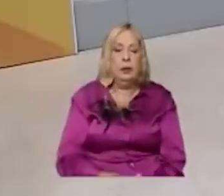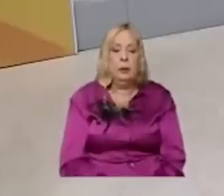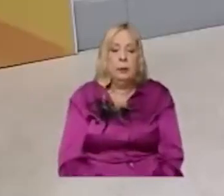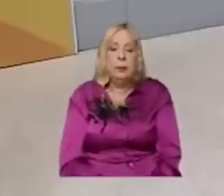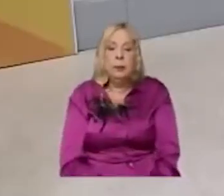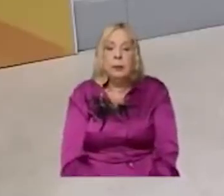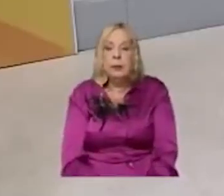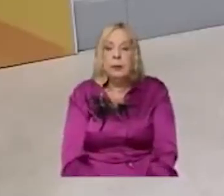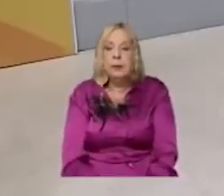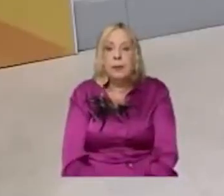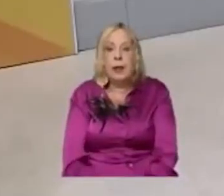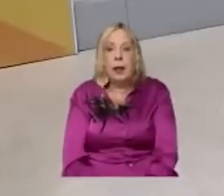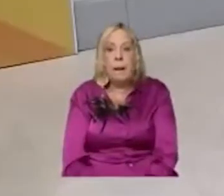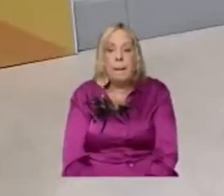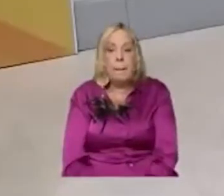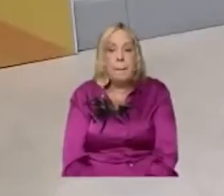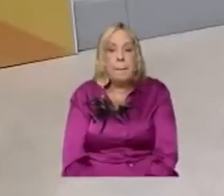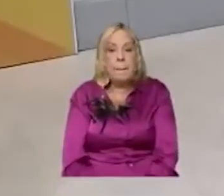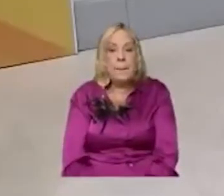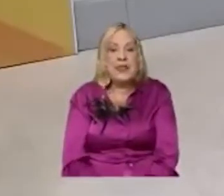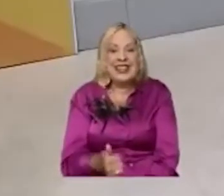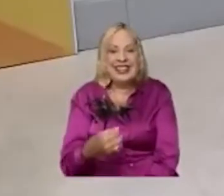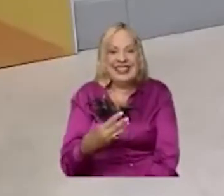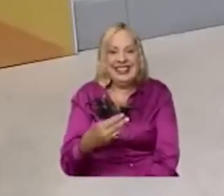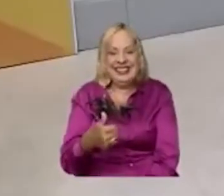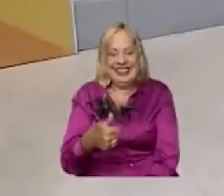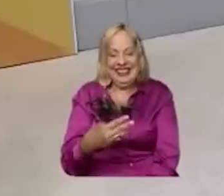49. Começamos aí marcando 49 e agora